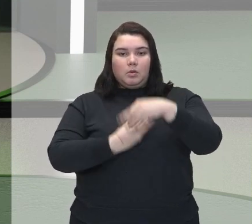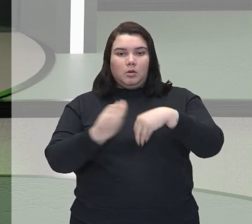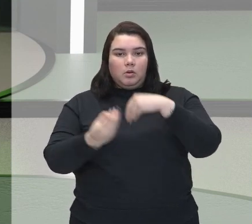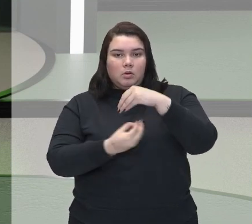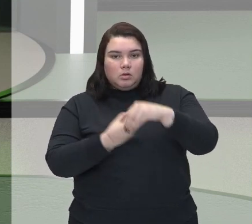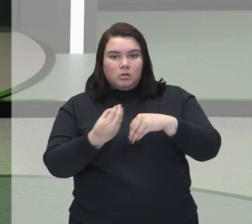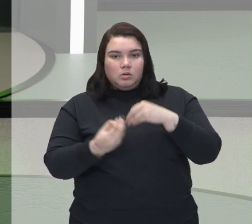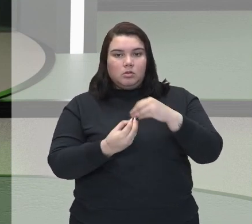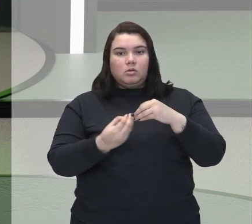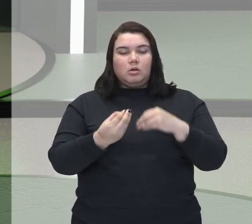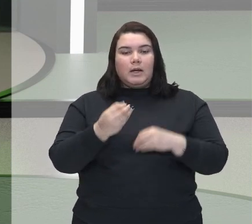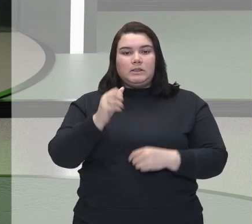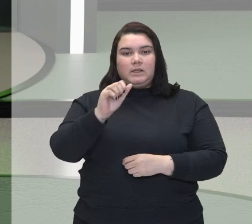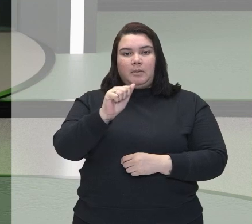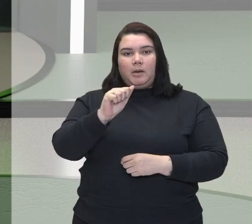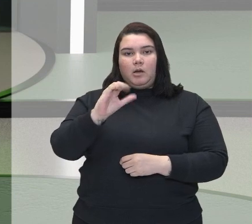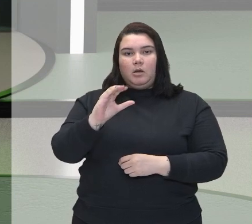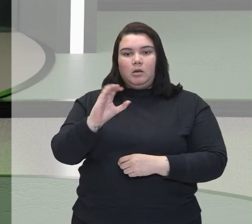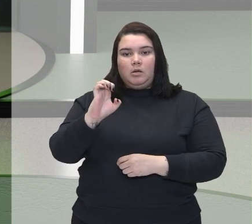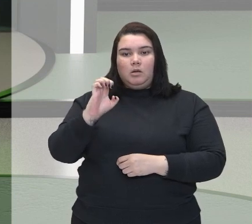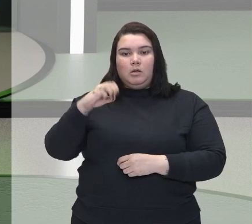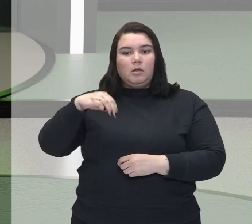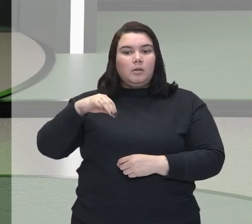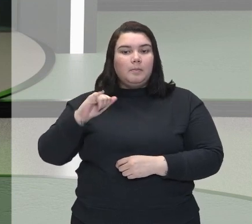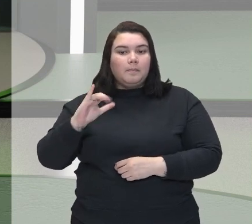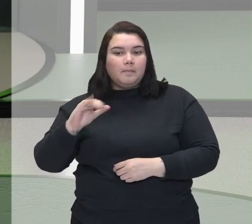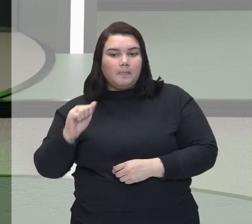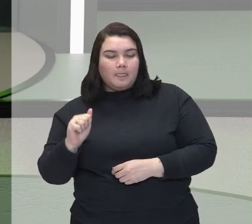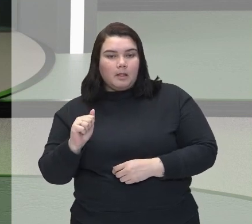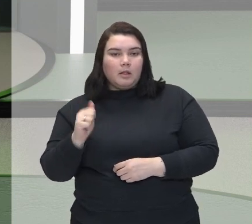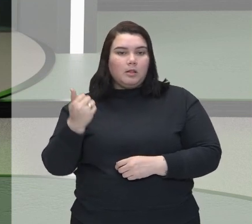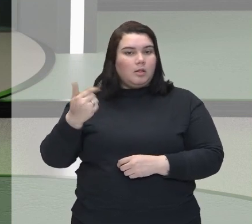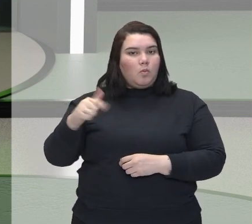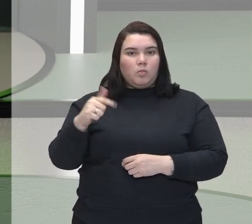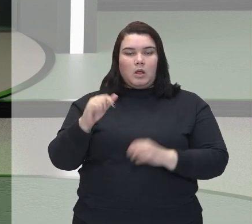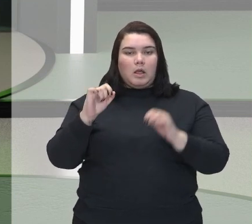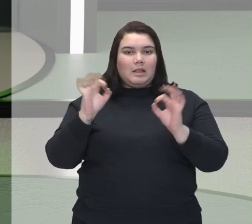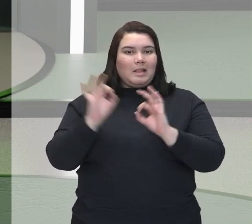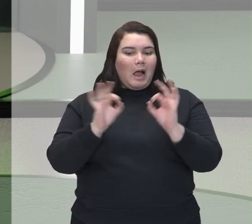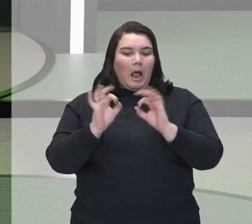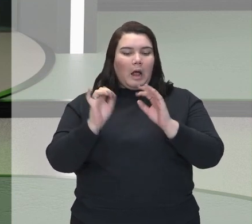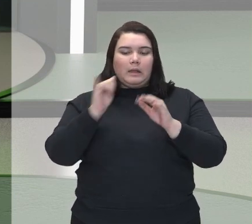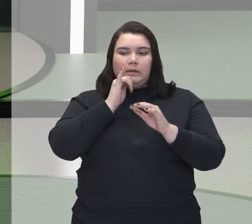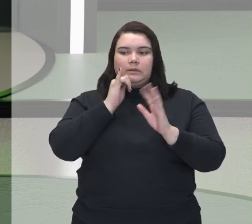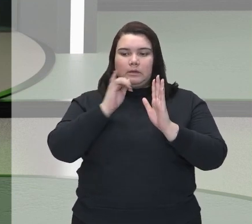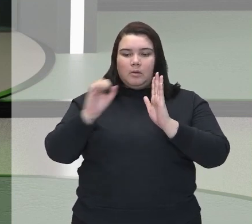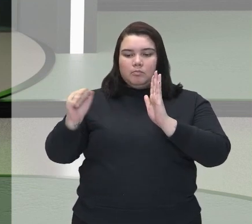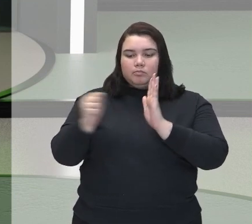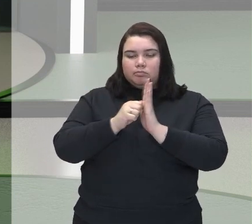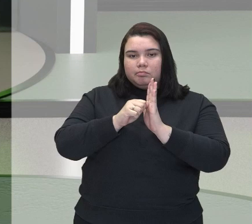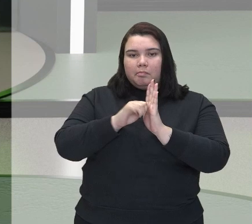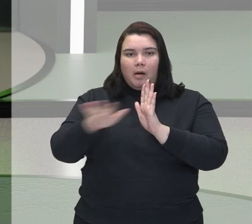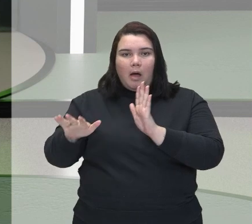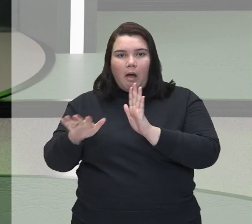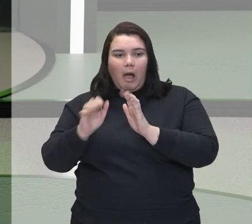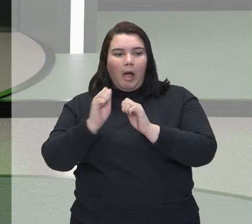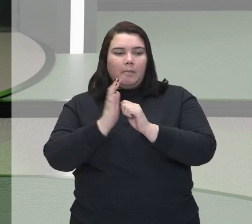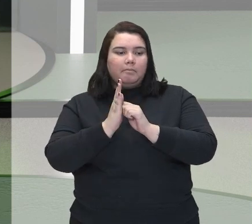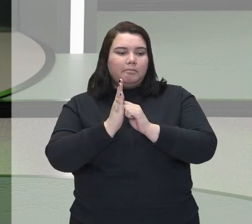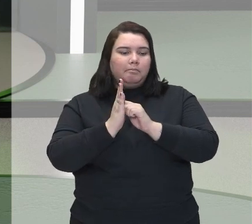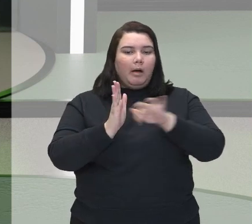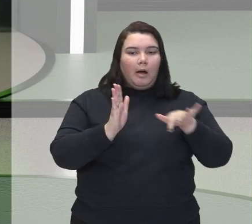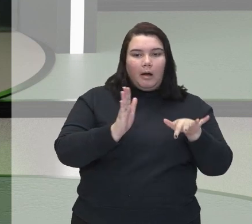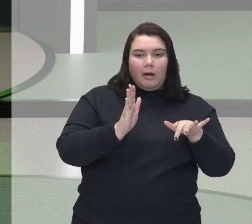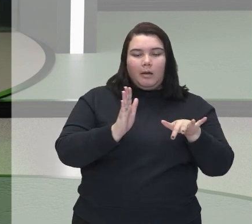mistura racêmica, quando não vai ocorrer o desvio. Se o destrógeno desvia para o lado